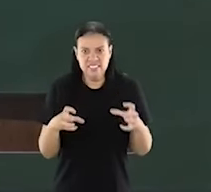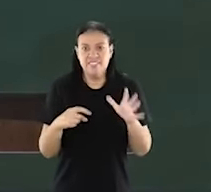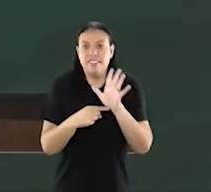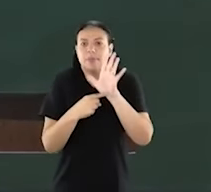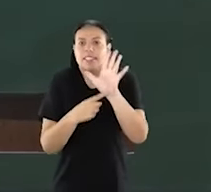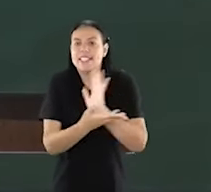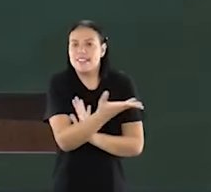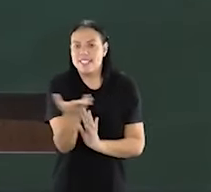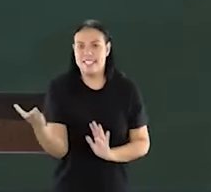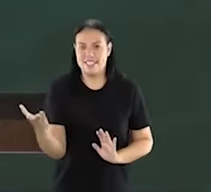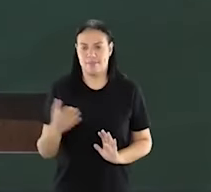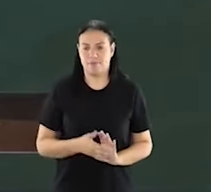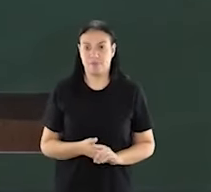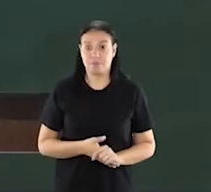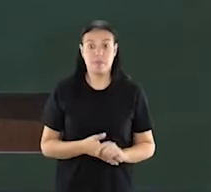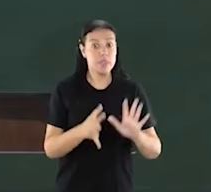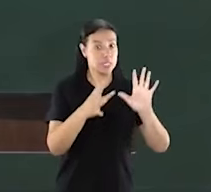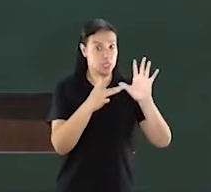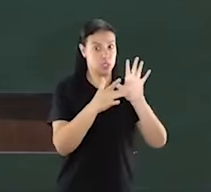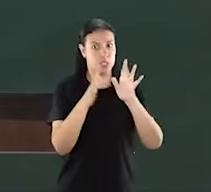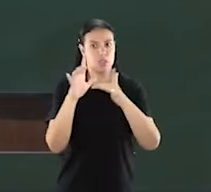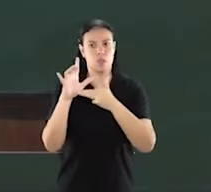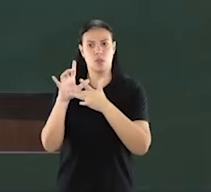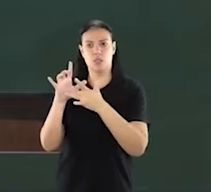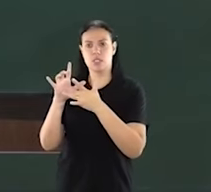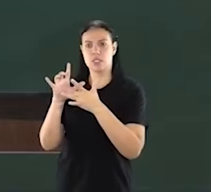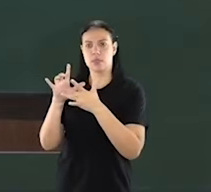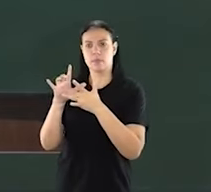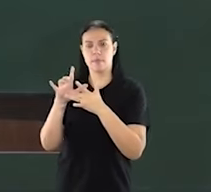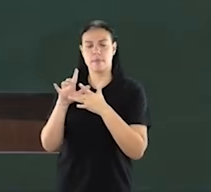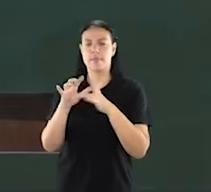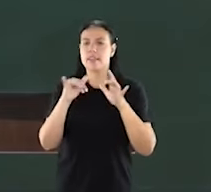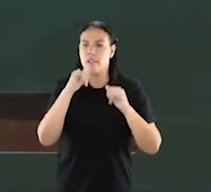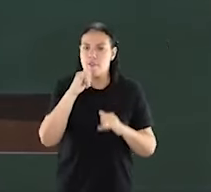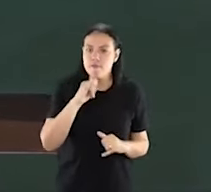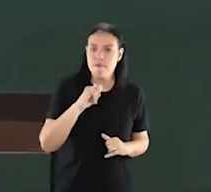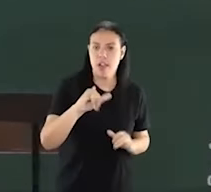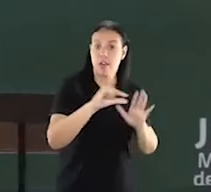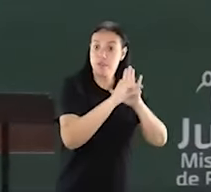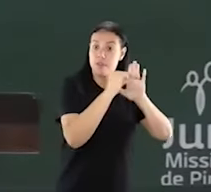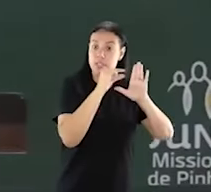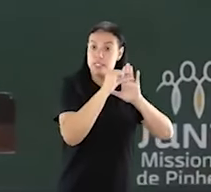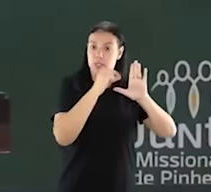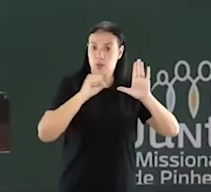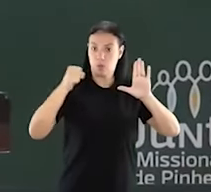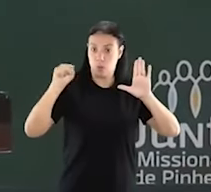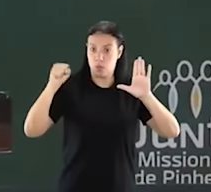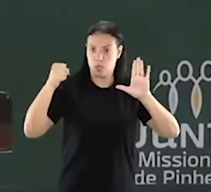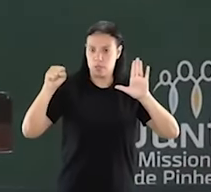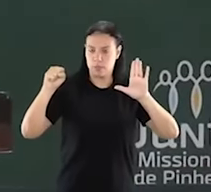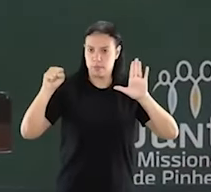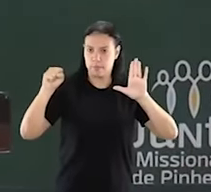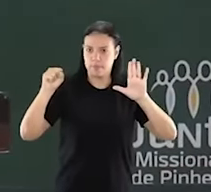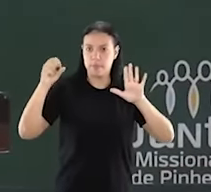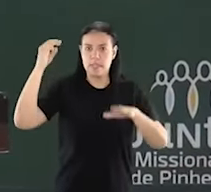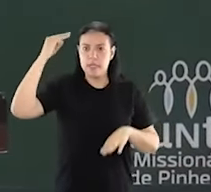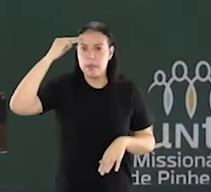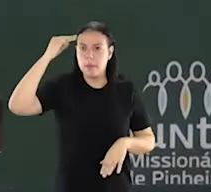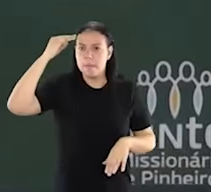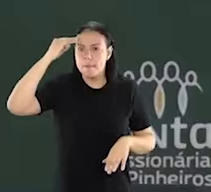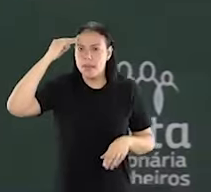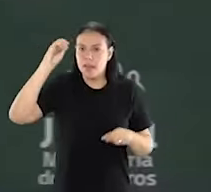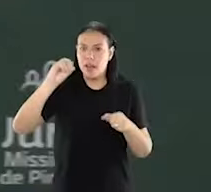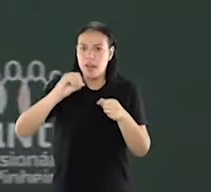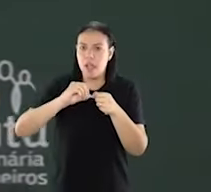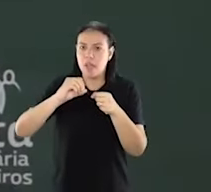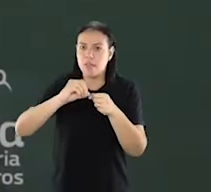que Jesus vai informar-nos no verso 8 que ela antecipou-se para